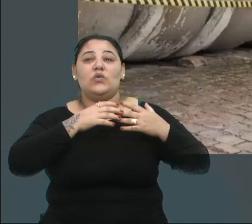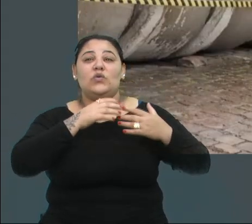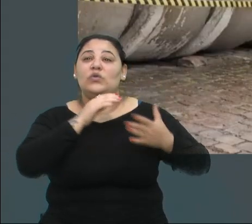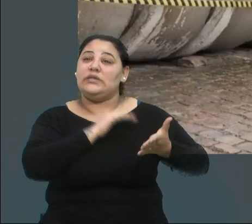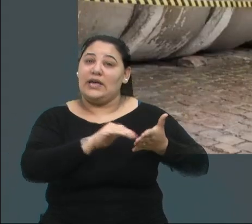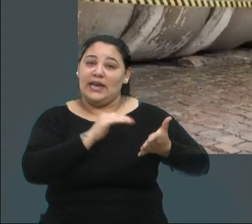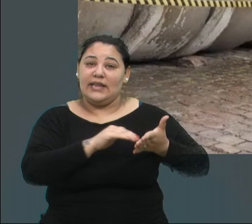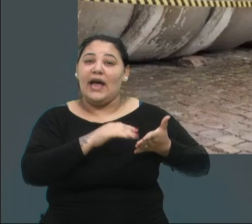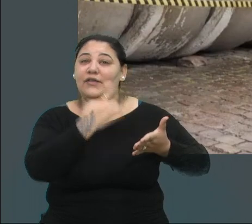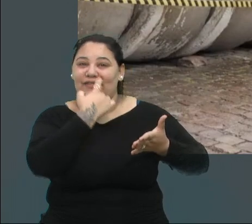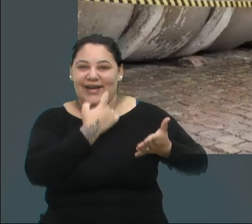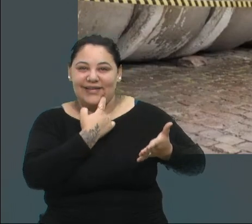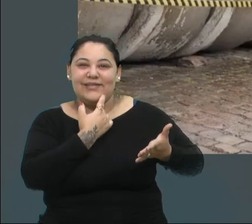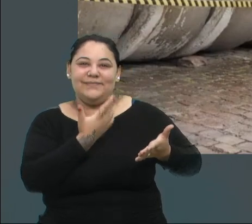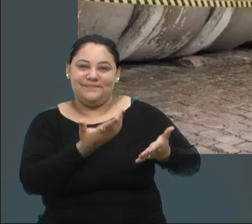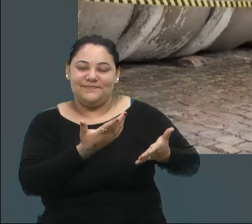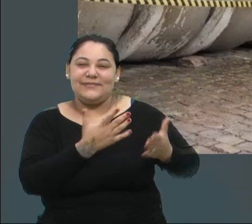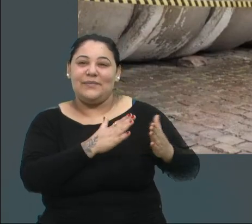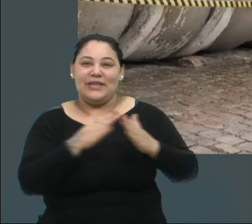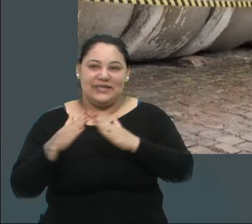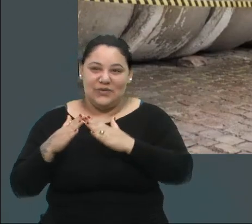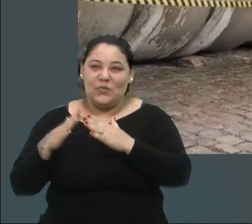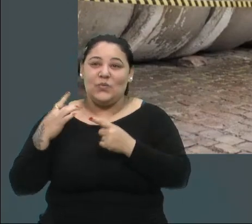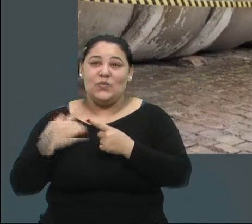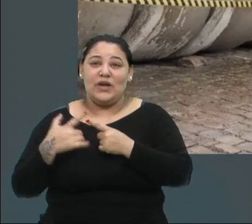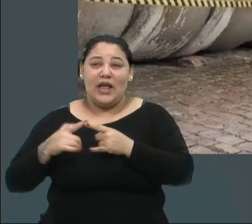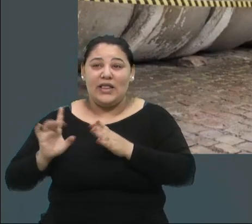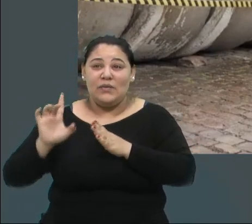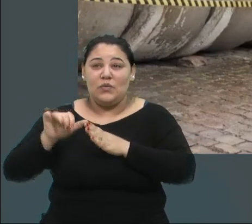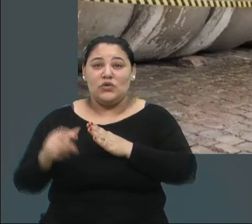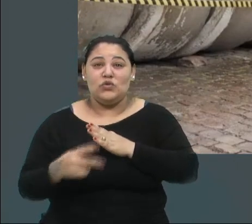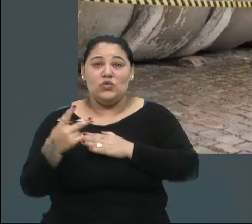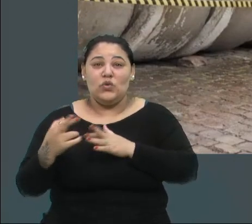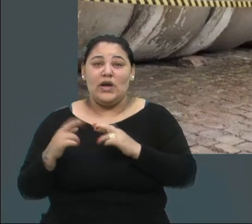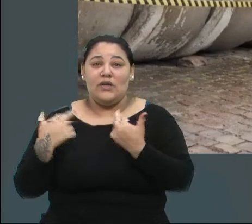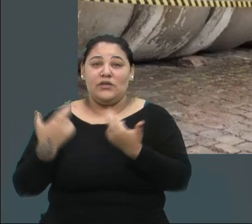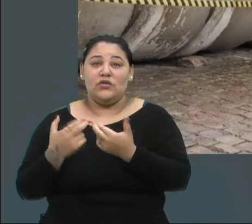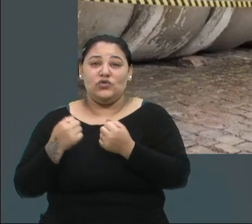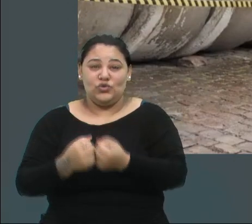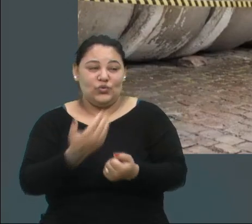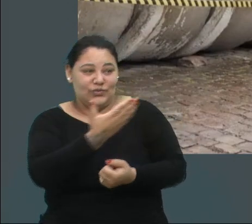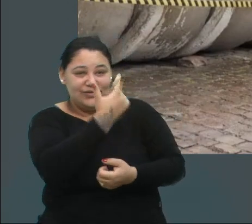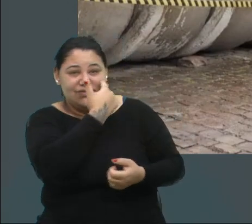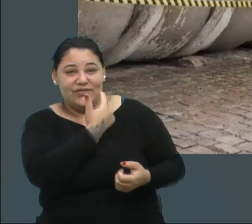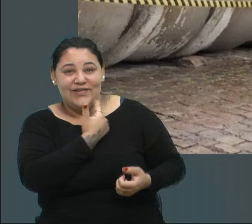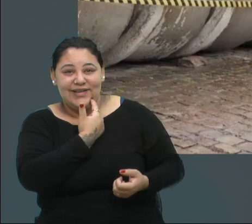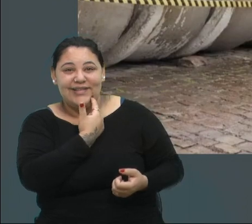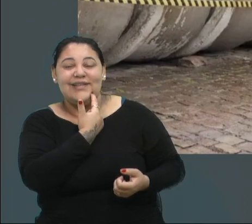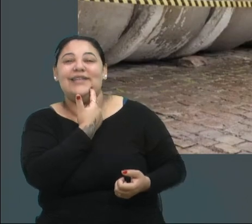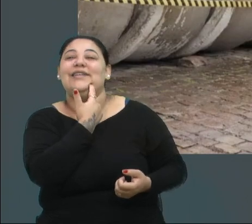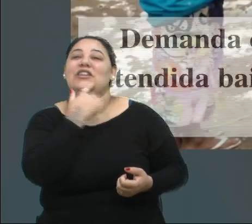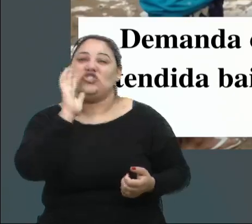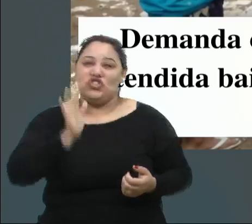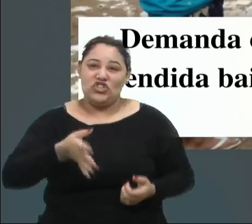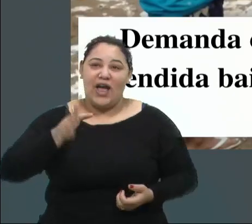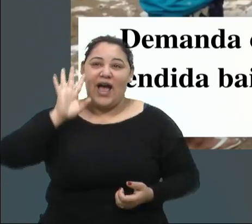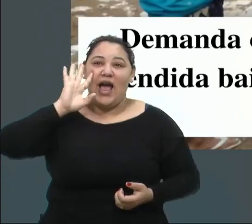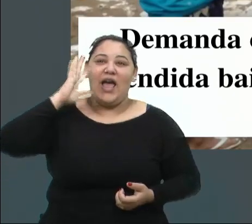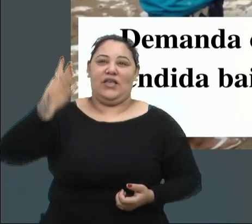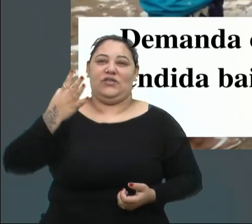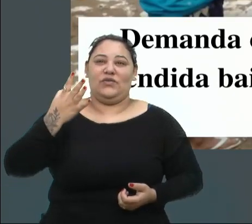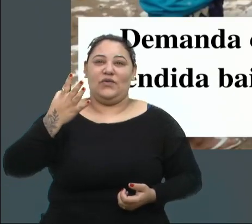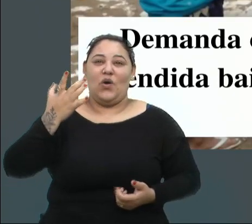Petrini, porque após 2 reuniões com esse secretário, o mesmo resolveu